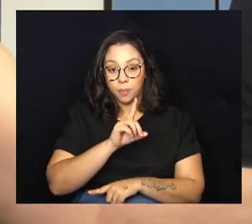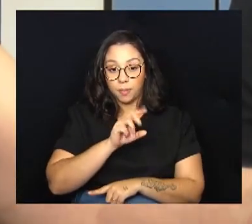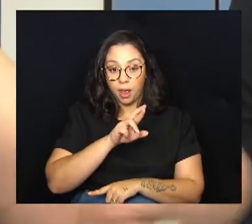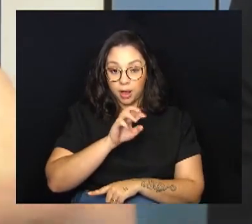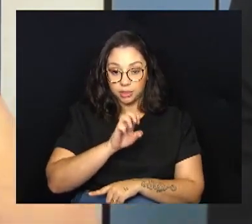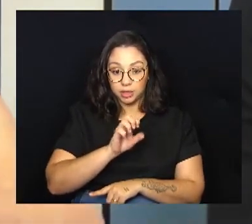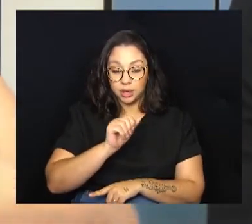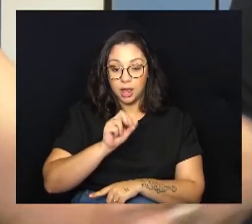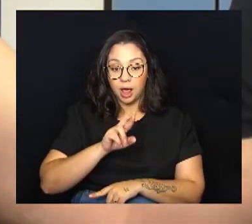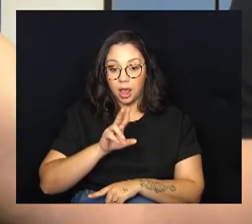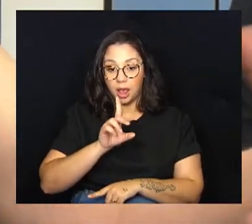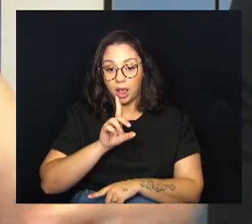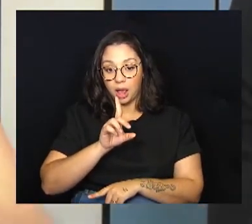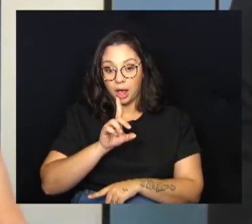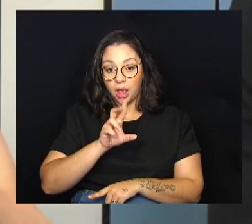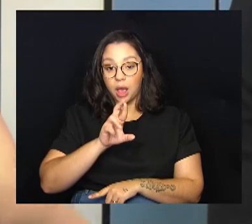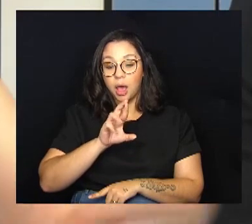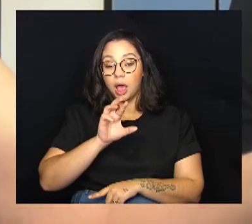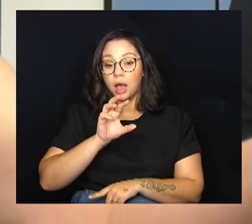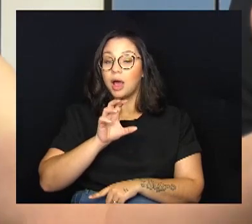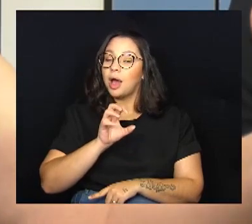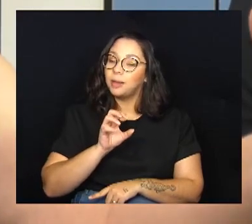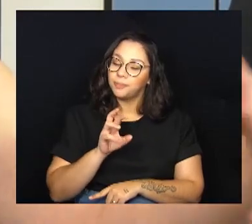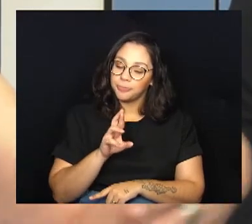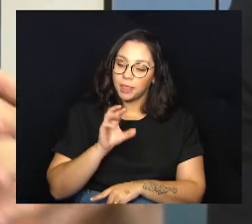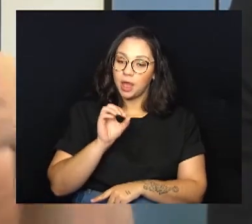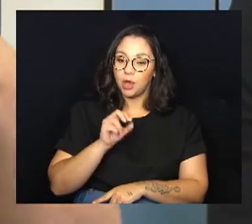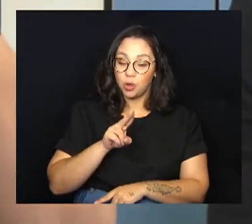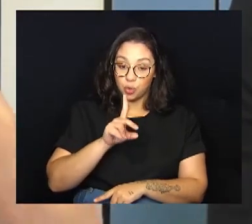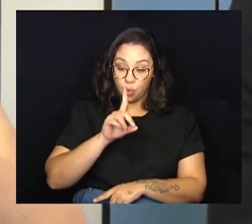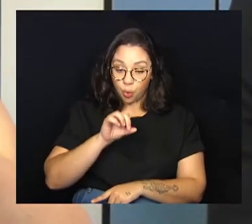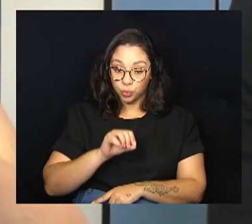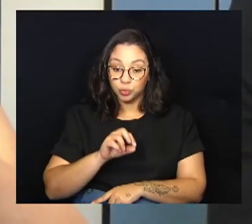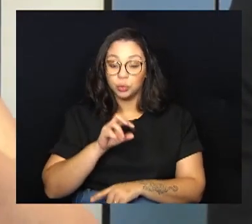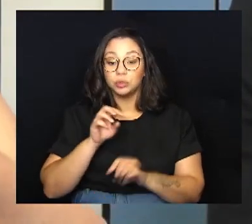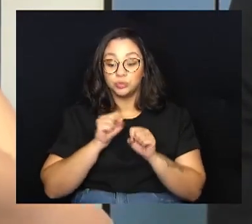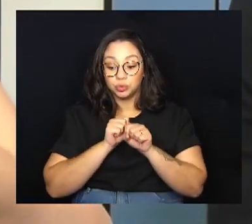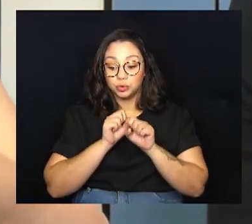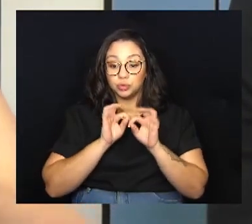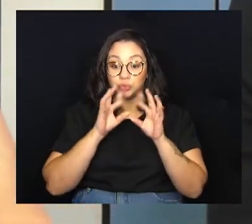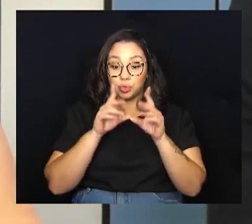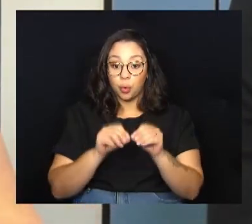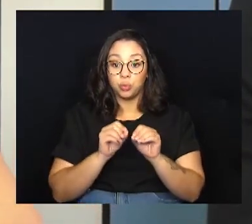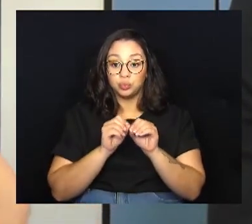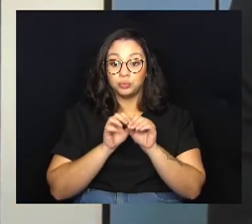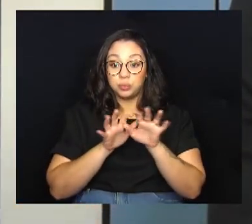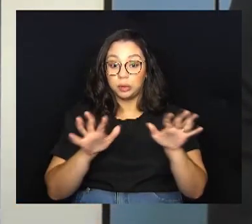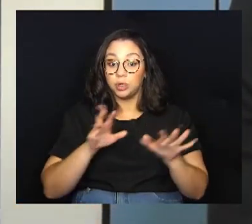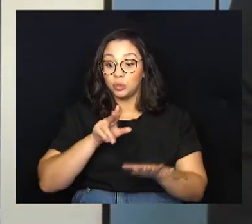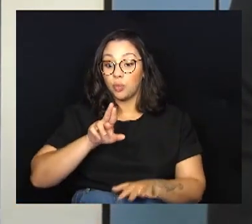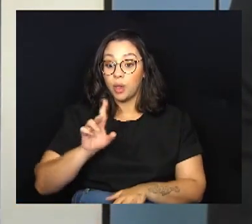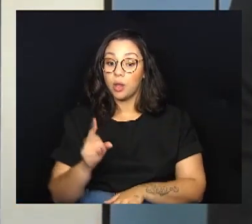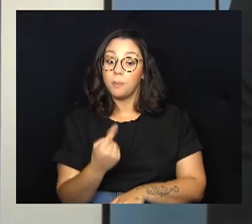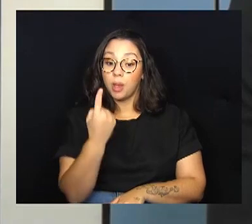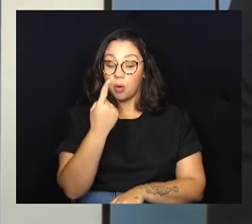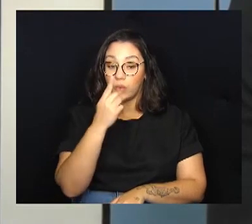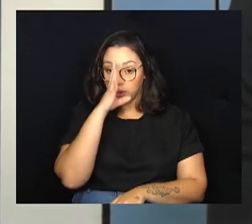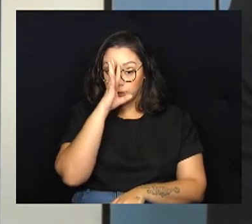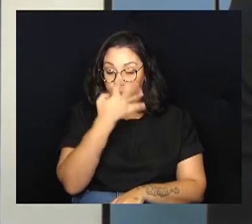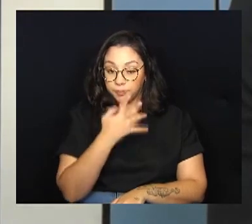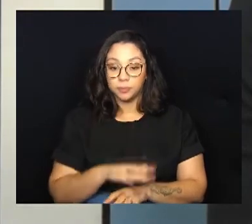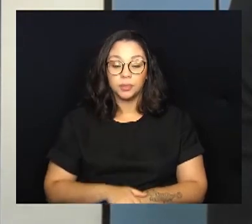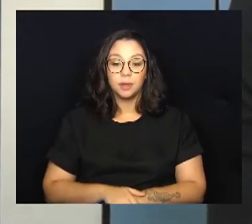que um próprio crack proporciona, 10 minutos. Terminou o efeito, você quer usar novamente. Entendeu? Então, assim, o tráfico também está por trás